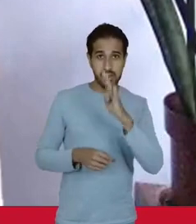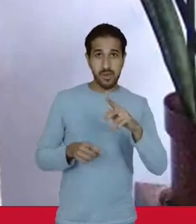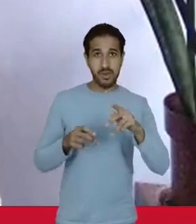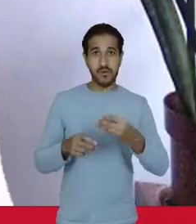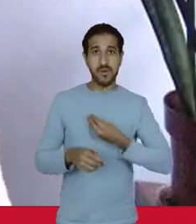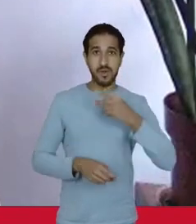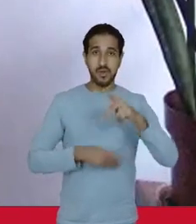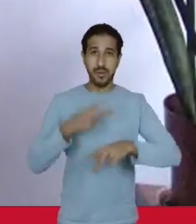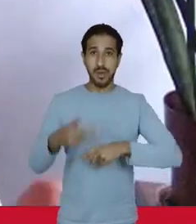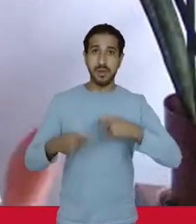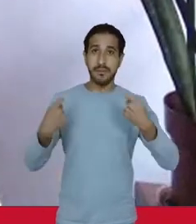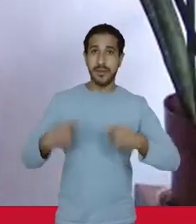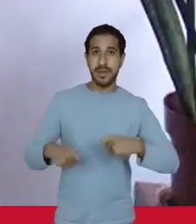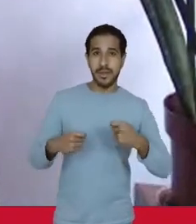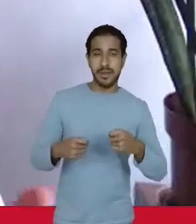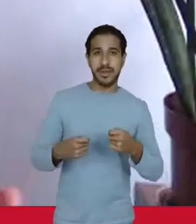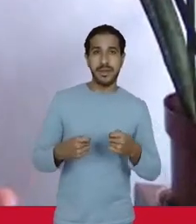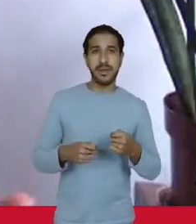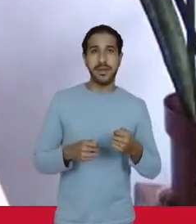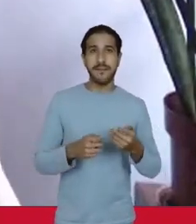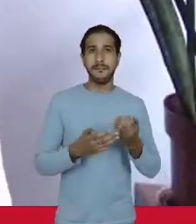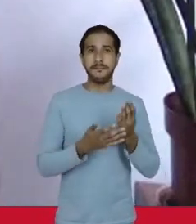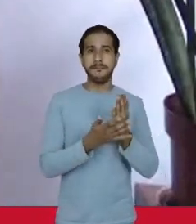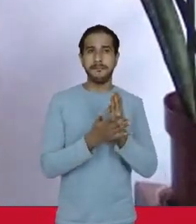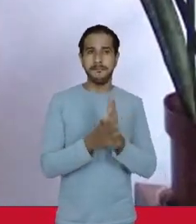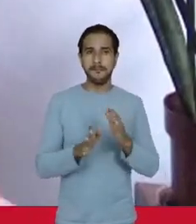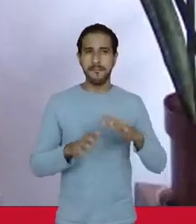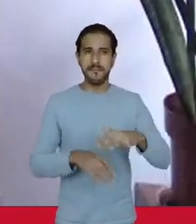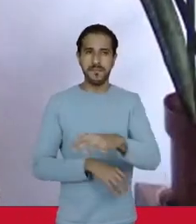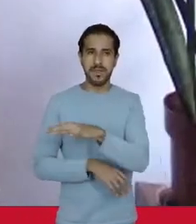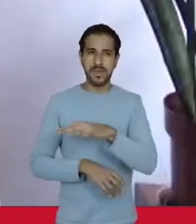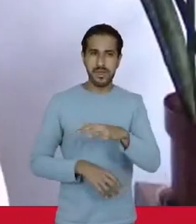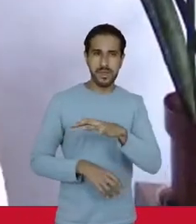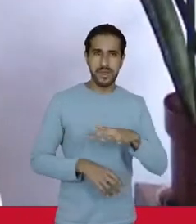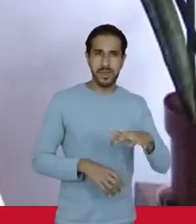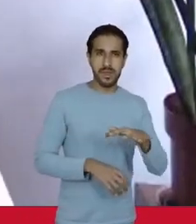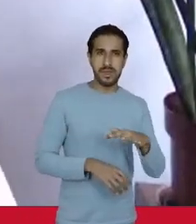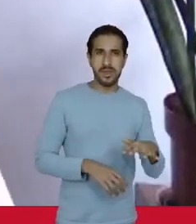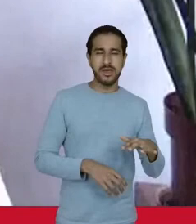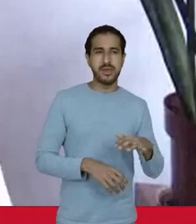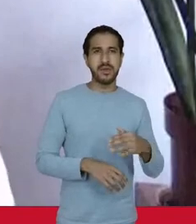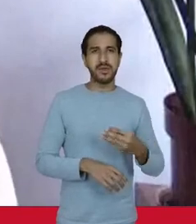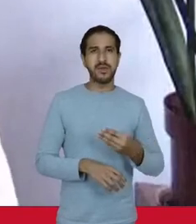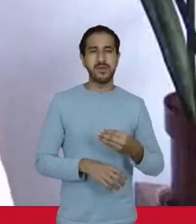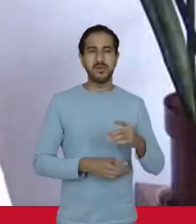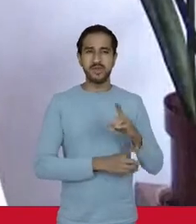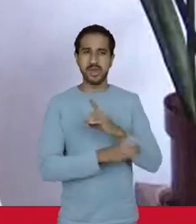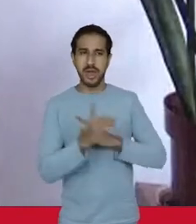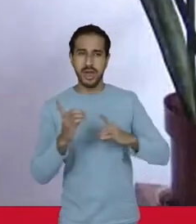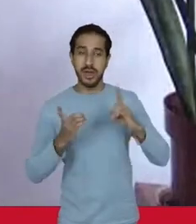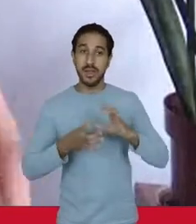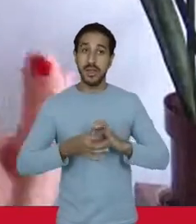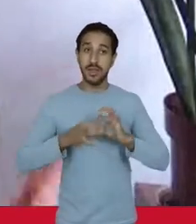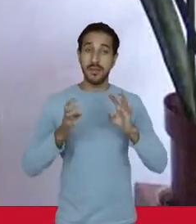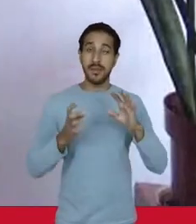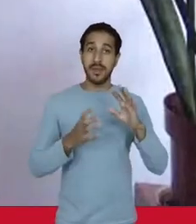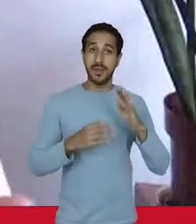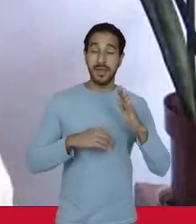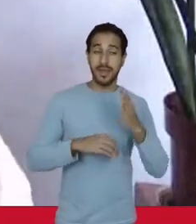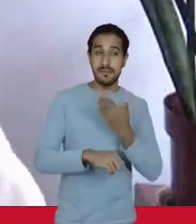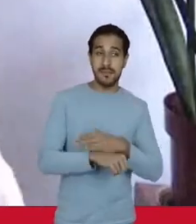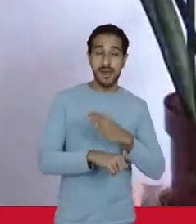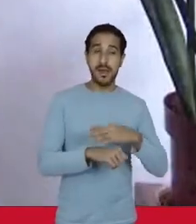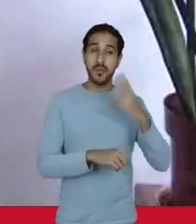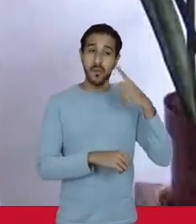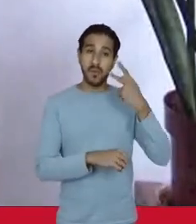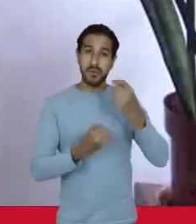uma nação, ele precisa acabar com os espaços, né, do pensamento livre, do diálogo, em que as práticas